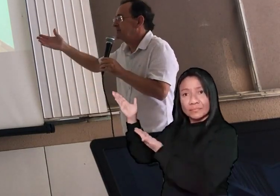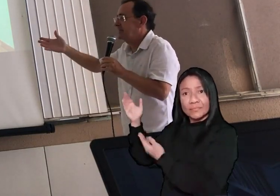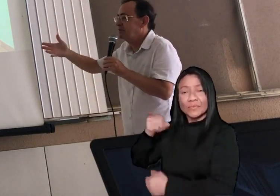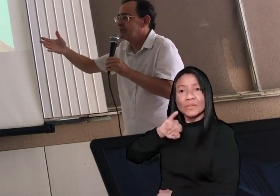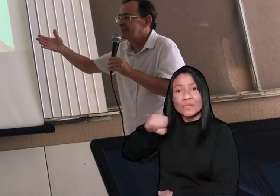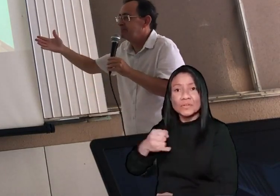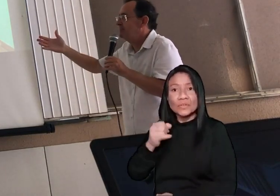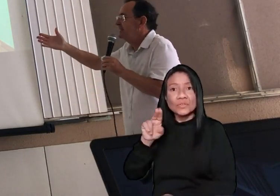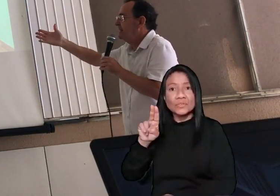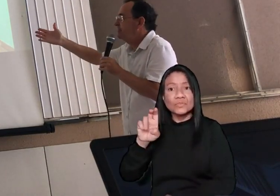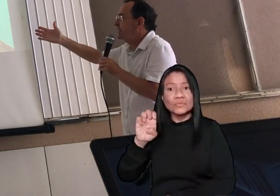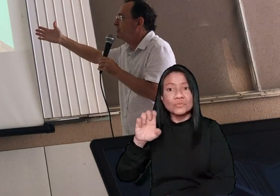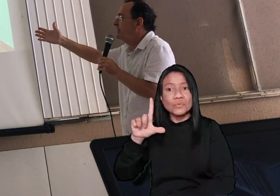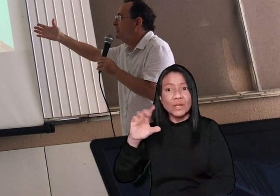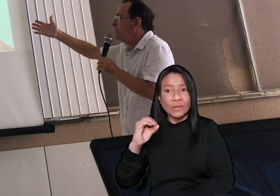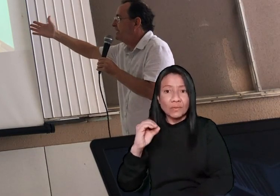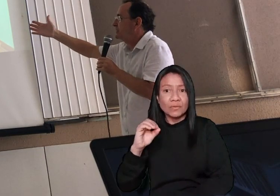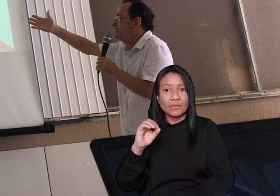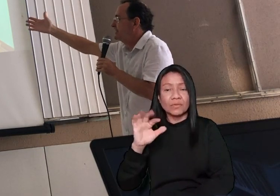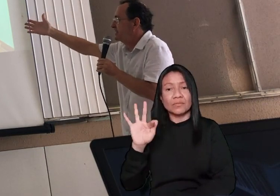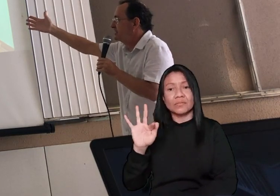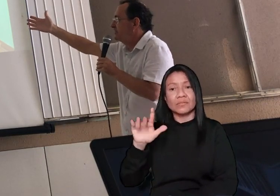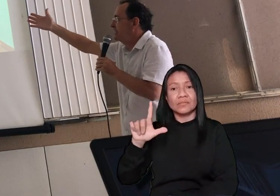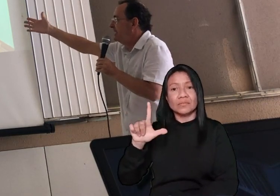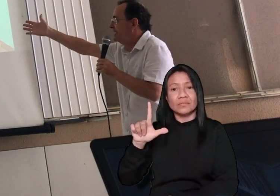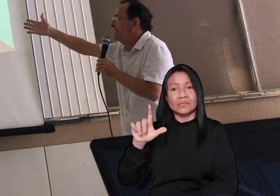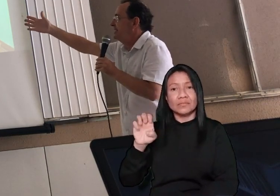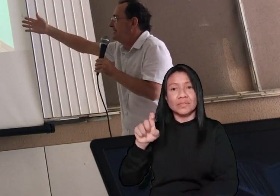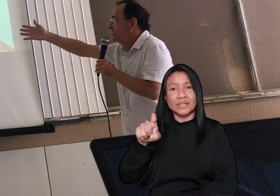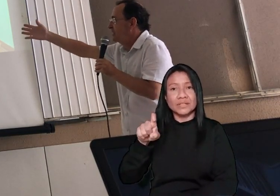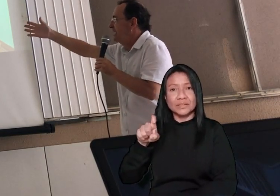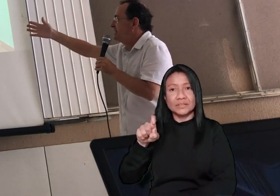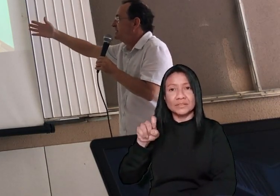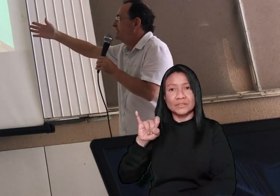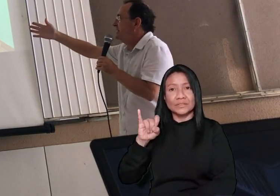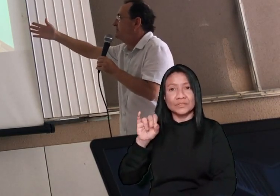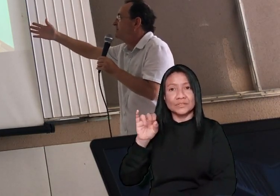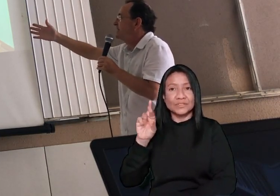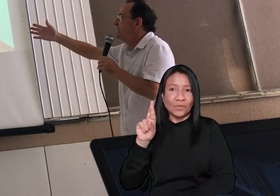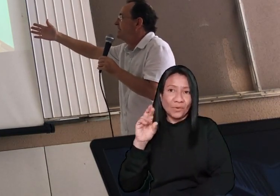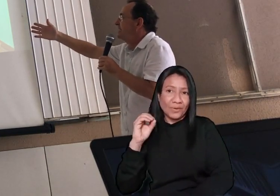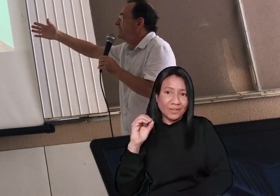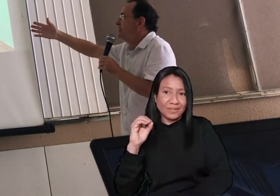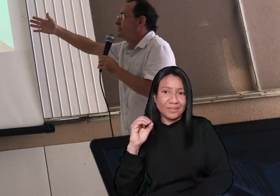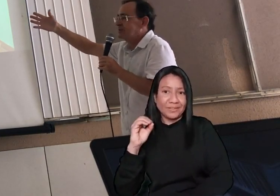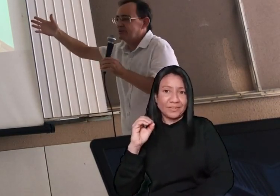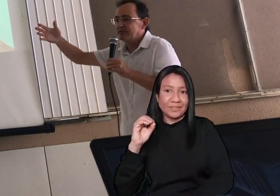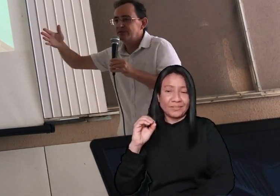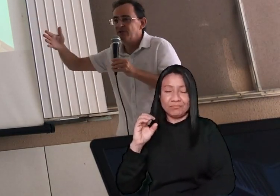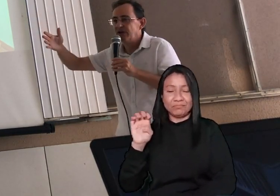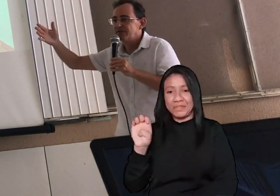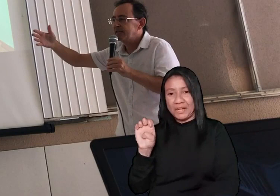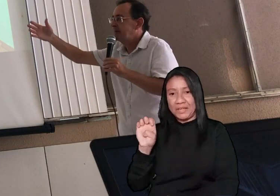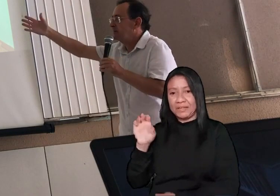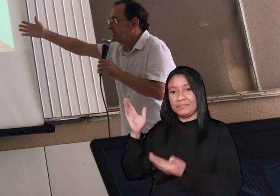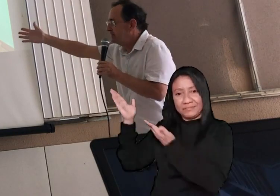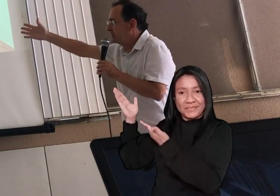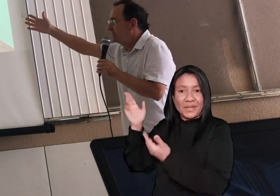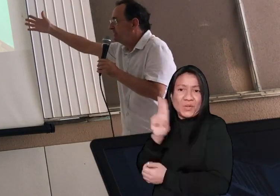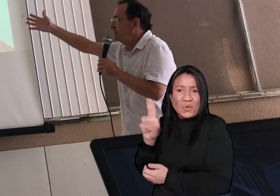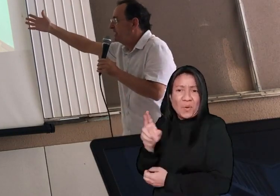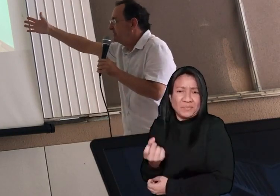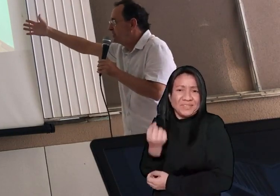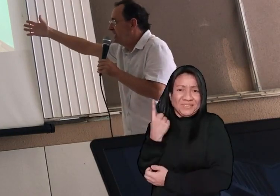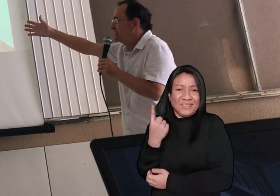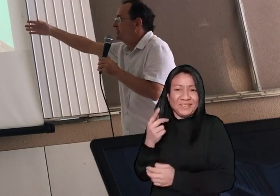crianças, não sei hoje se a primeira comunhão passa, mas elas tinham que ficar ajoelhadas ali, e os noivos também, no